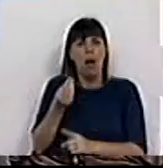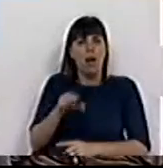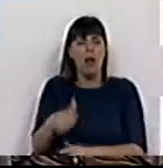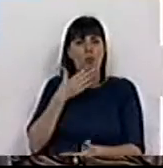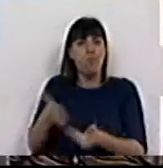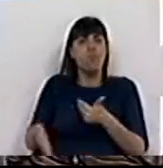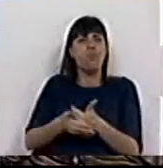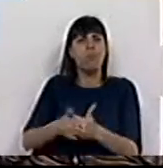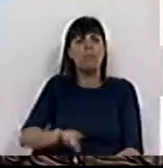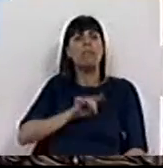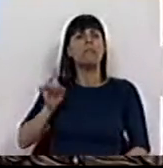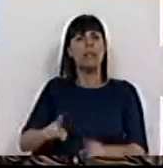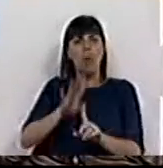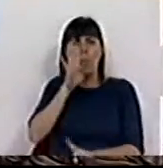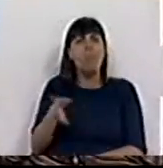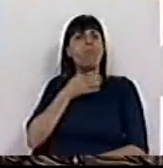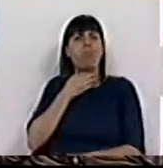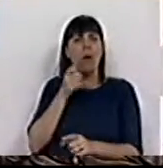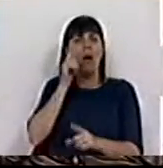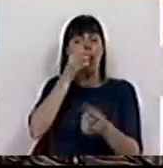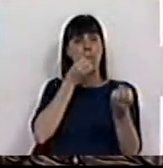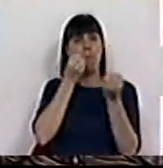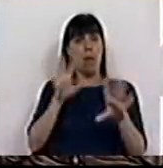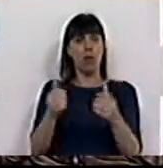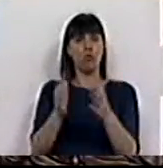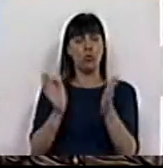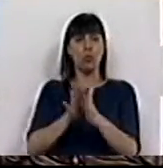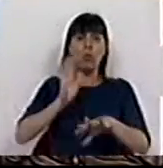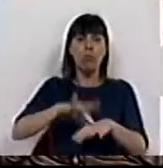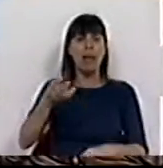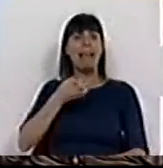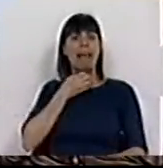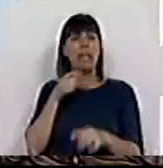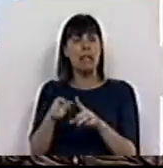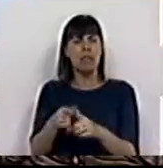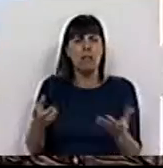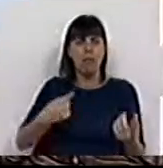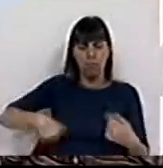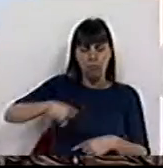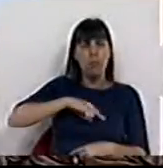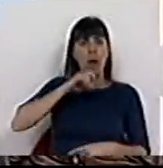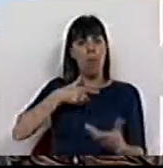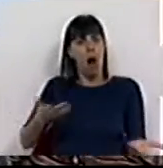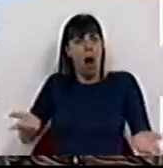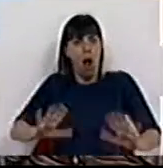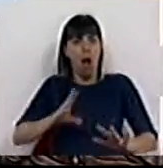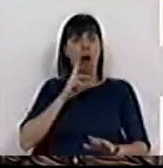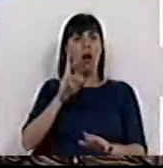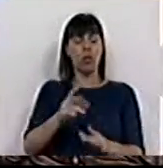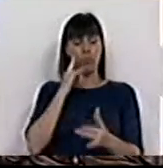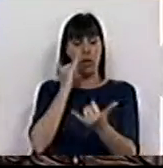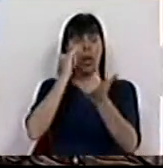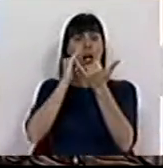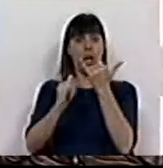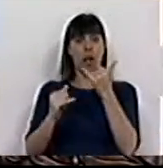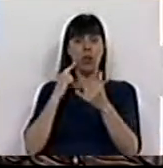os idosos, quando colapsa quem perdeu tudo com a crise, podemos nós não responder ao enorme